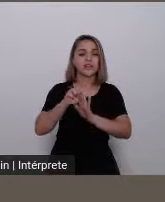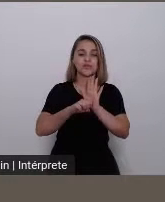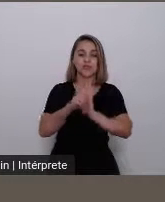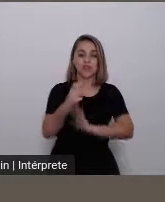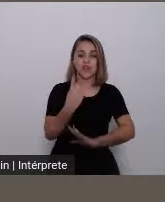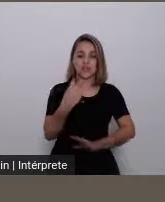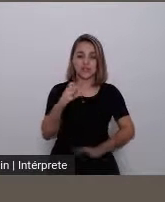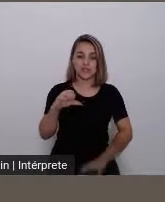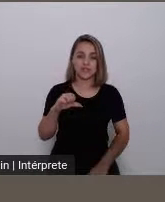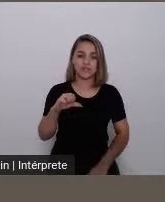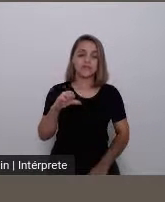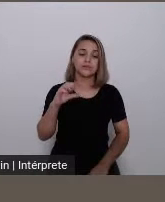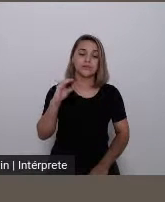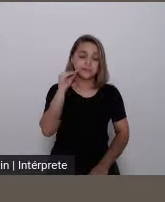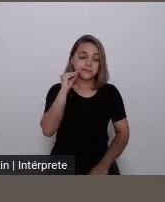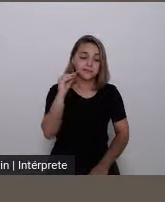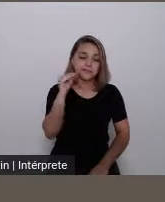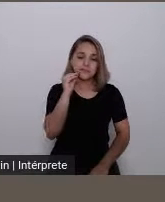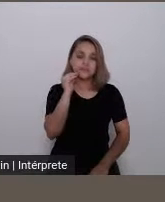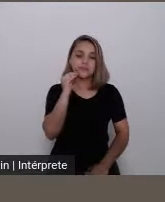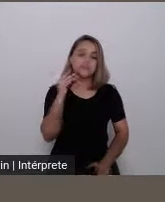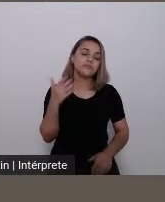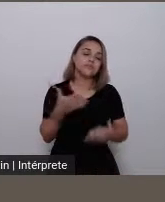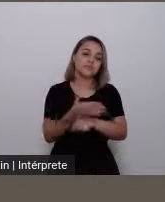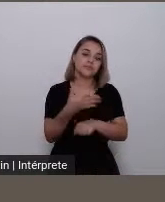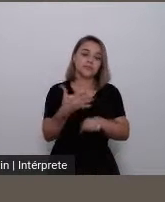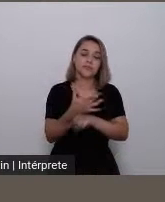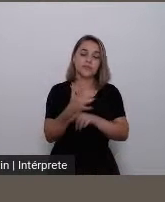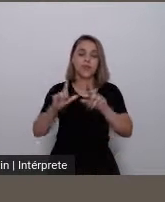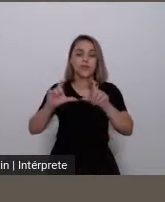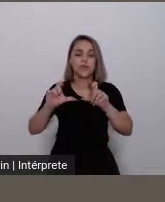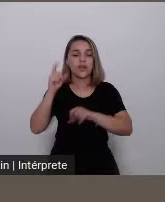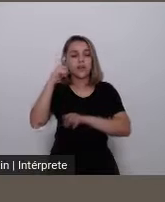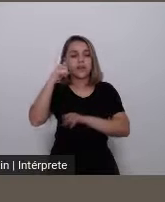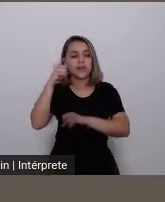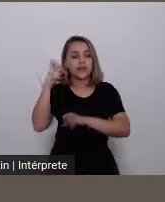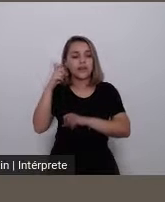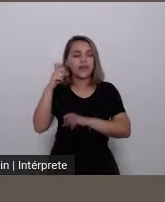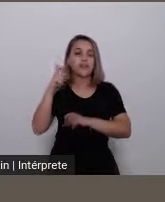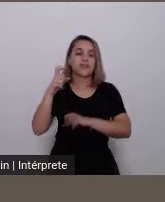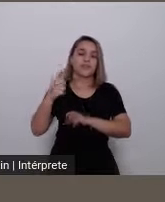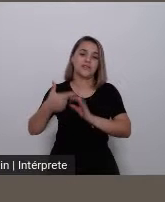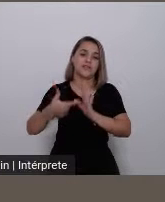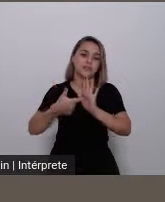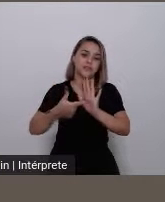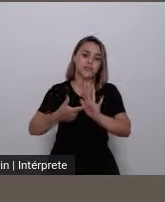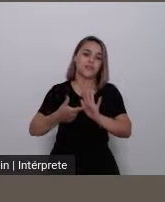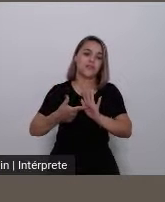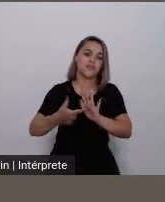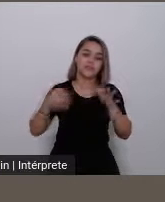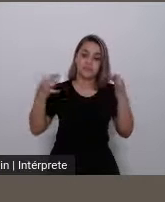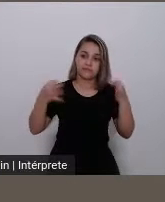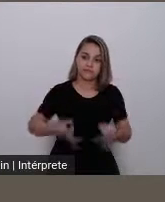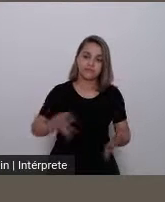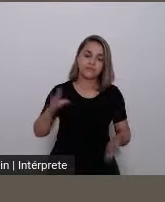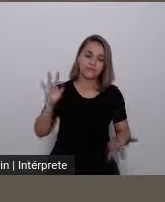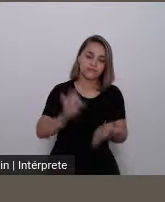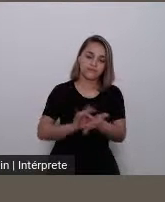para o equívoco de se associar a fotografia a uma ideia de reprodução exata e fiel do